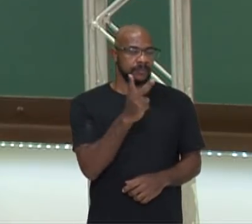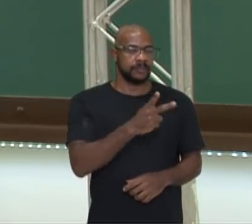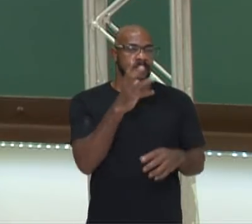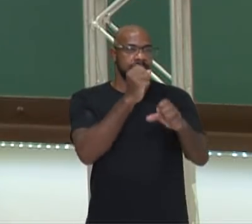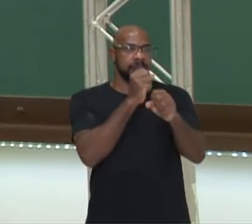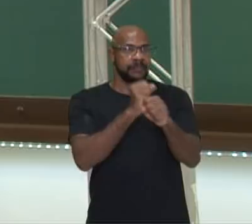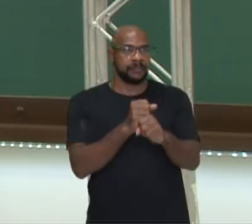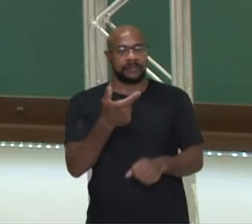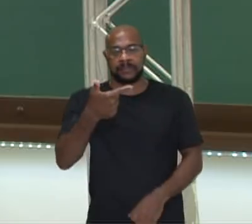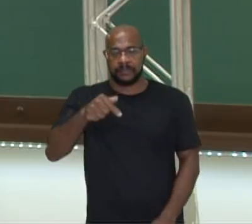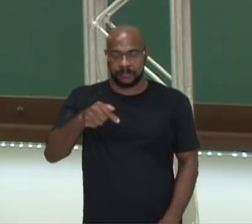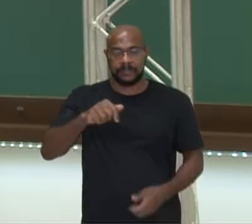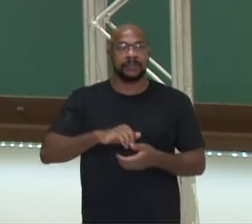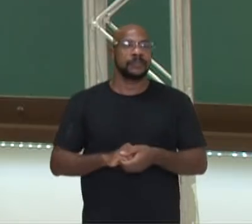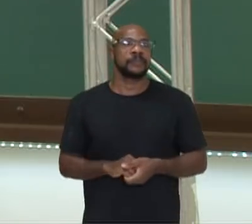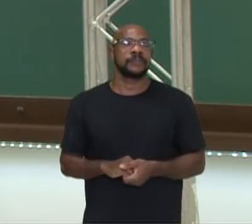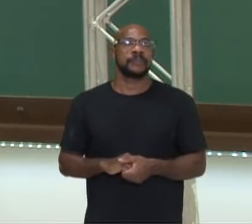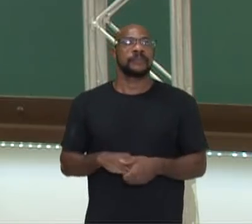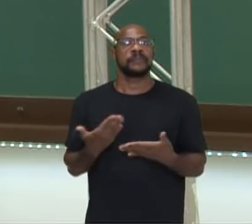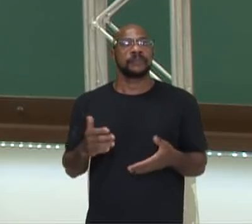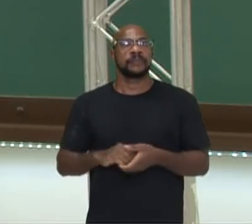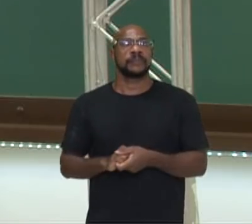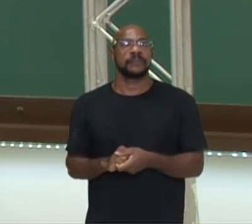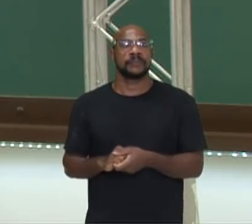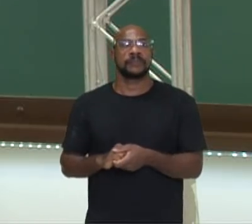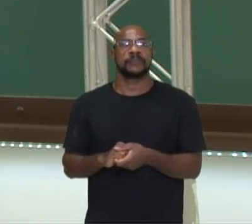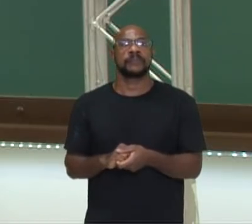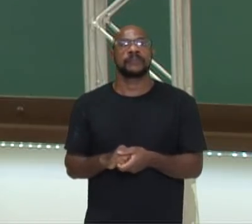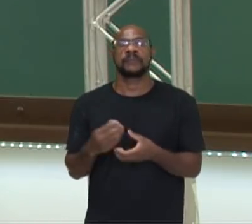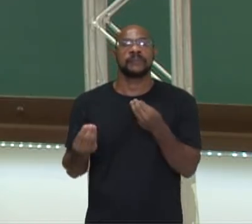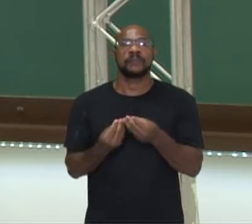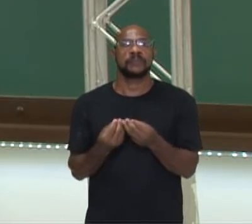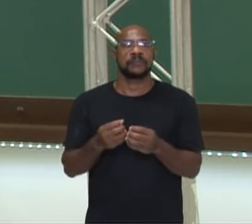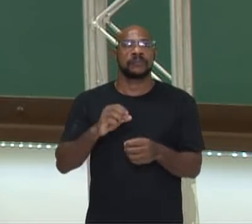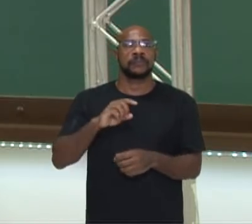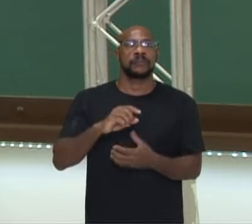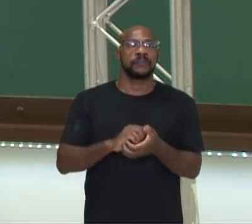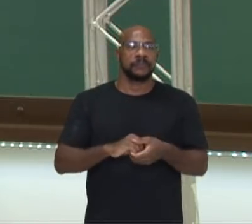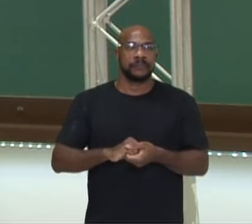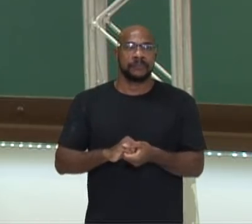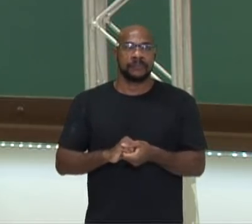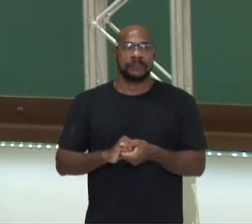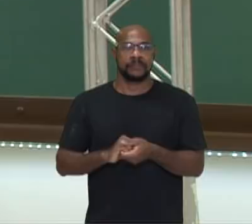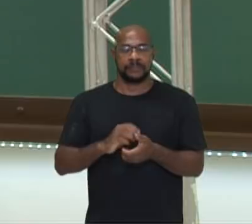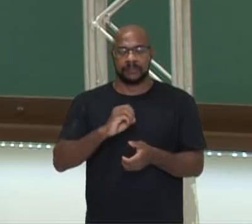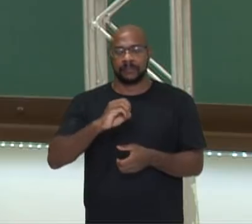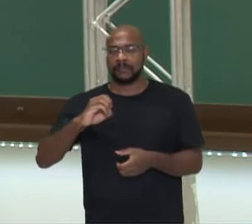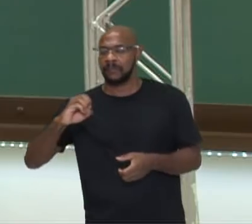Certo? Como é que fica o 27/4 em decimal?